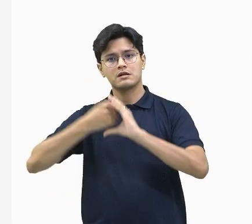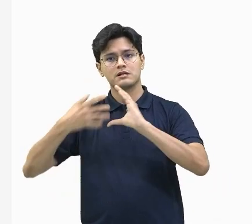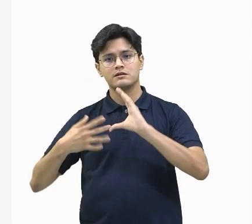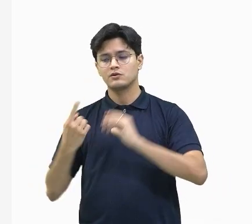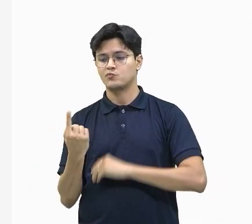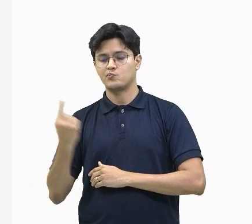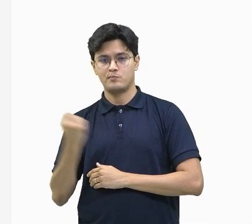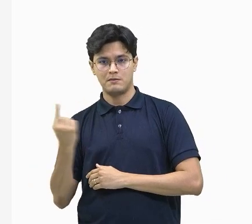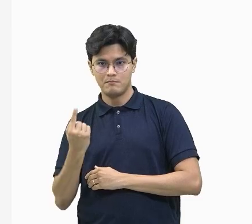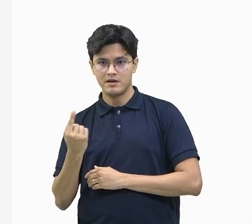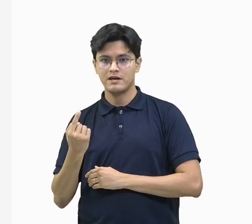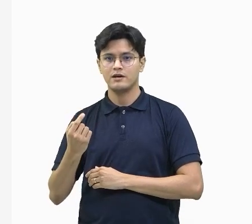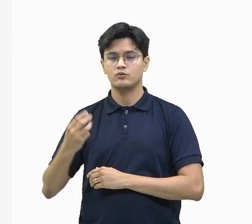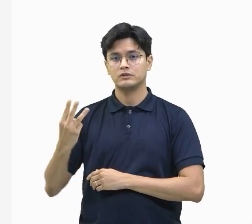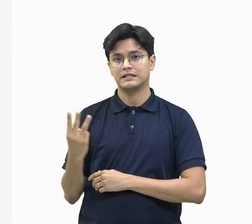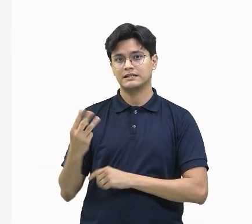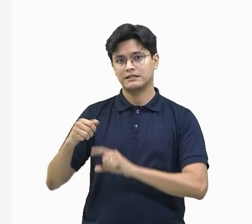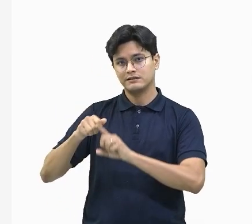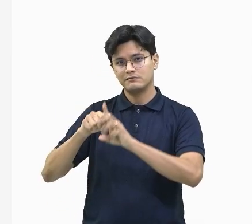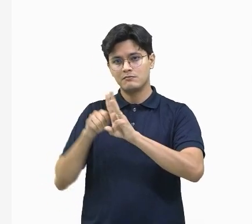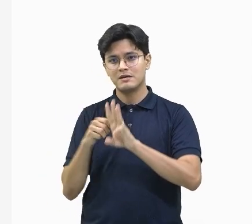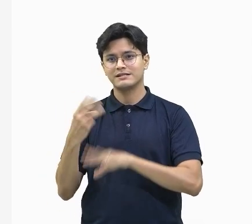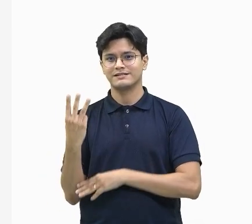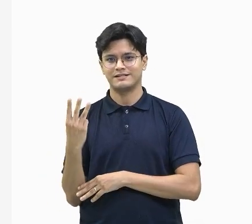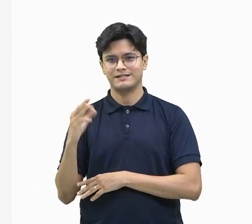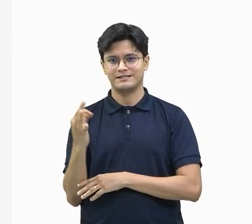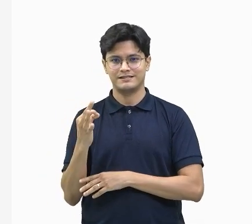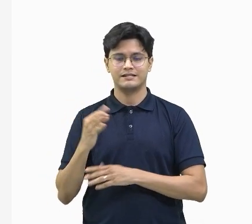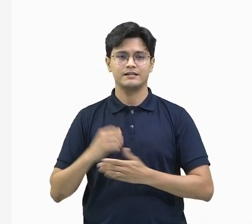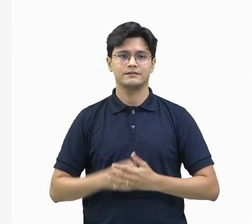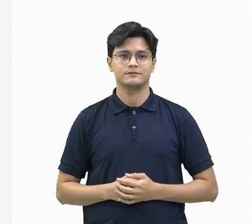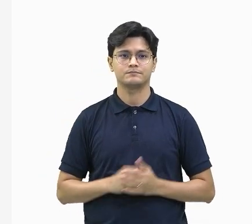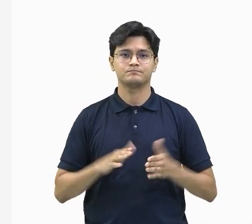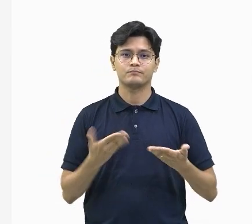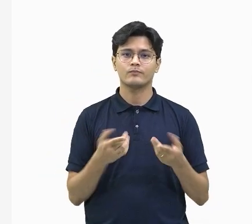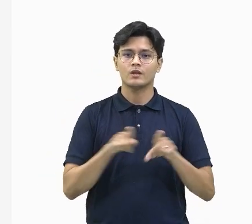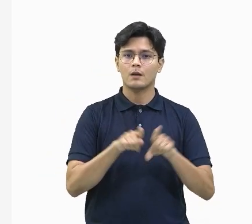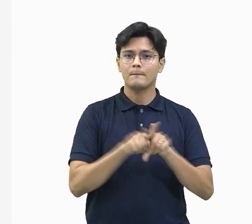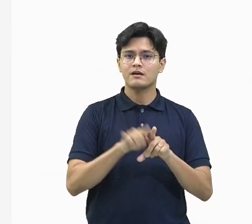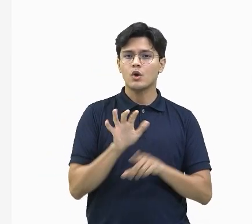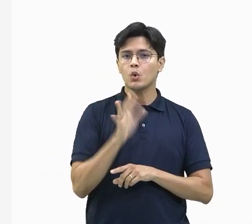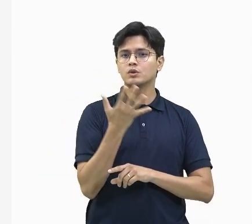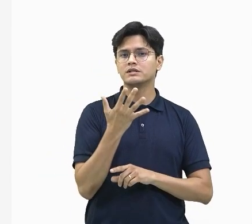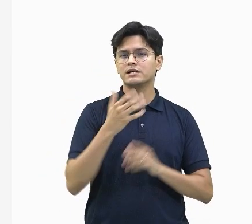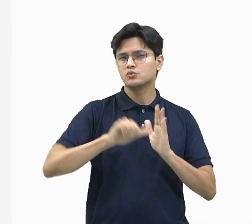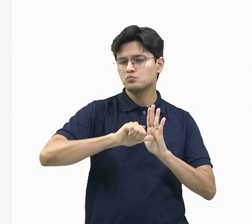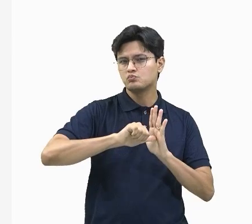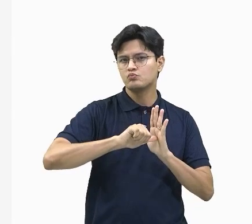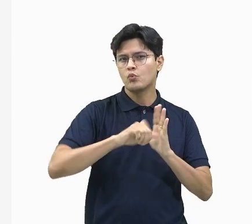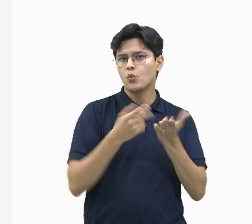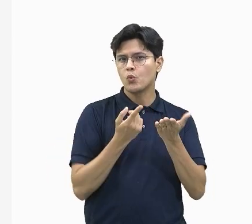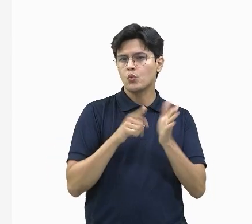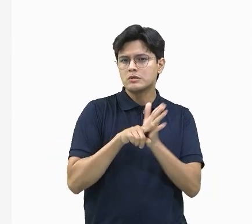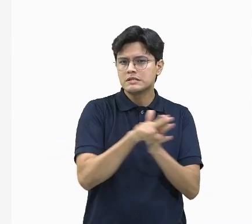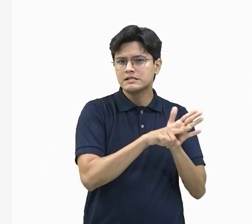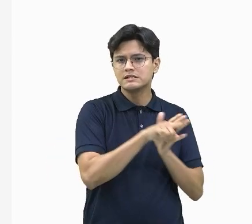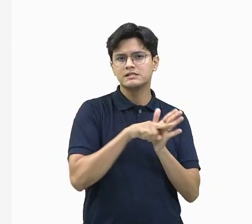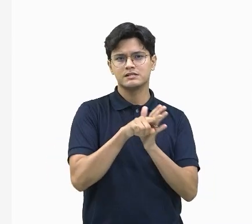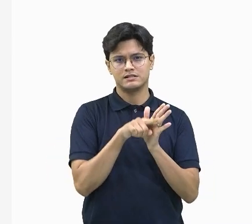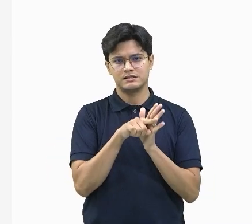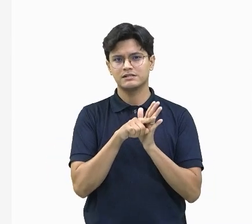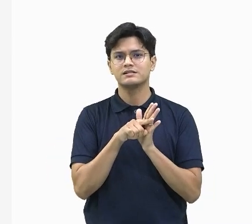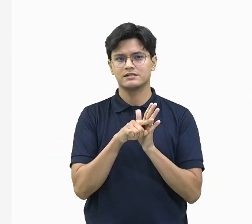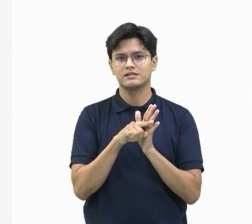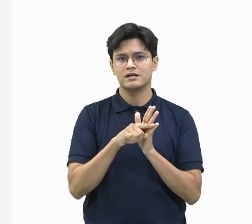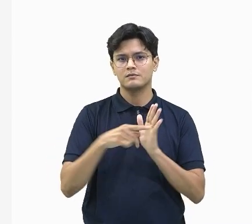etapa que vai ocorrer, então, a realização de exames, como o ultrassom morfológico e o que a gente chama de translucência nucal, para ver se o bebê